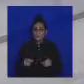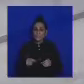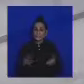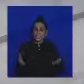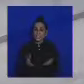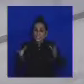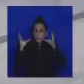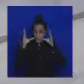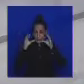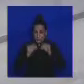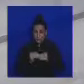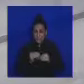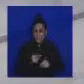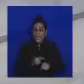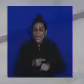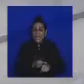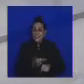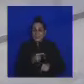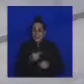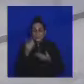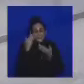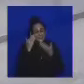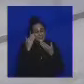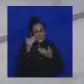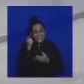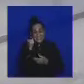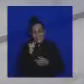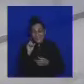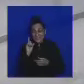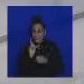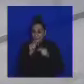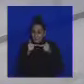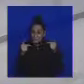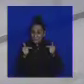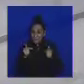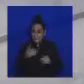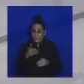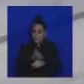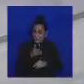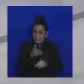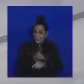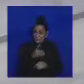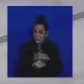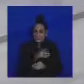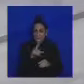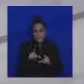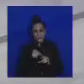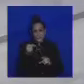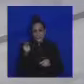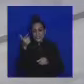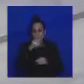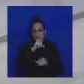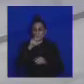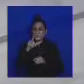E agora nós vamos agradecer a Priscila, nossa garota da sorte, por ter participado aqui do nosso sorteio. E até o próximo sorteio.